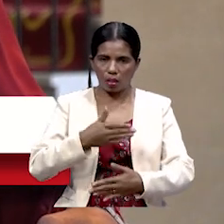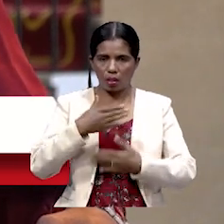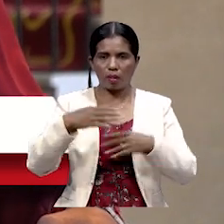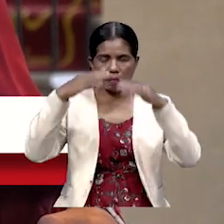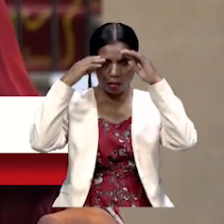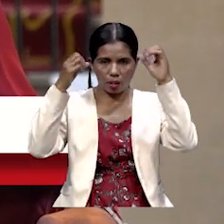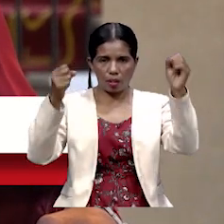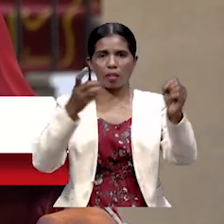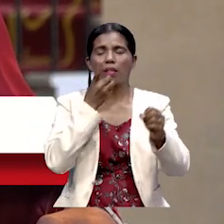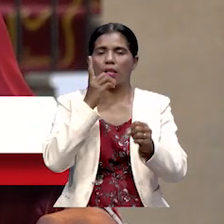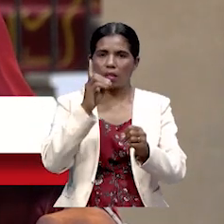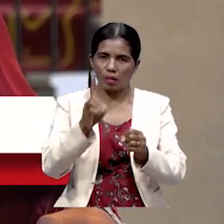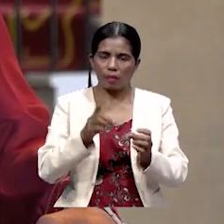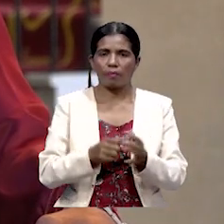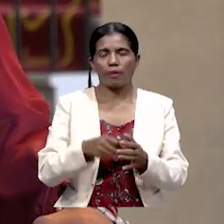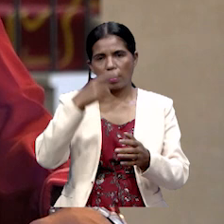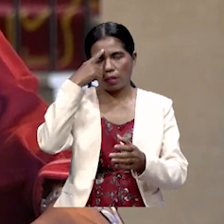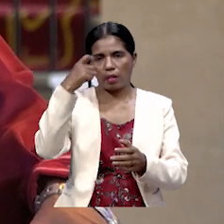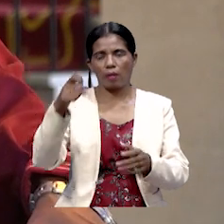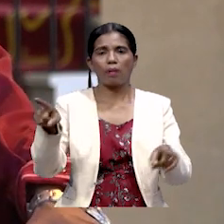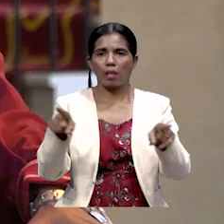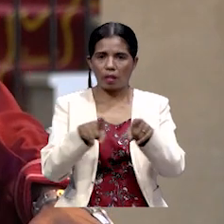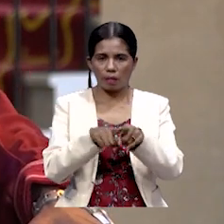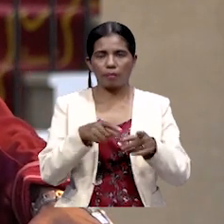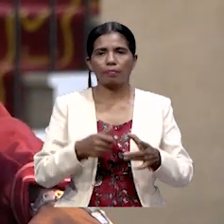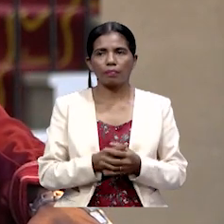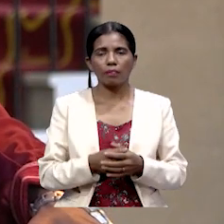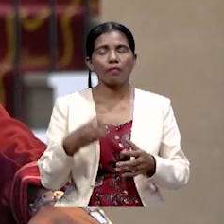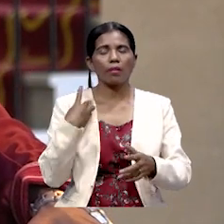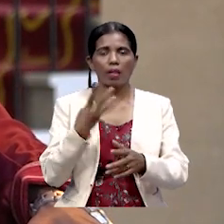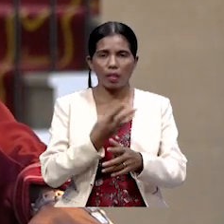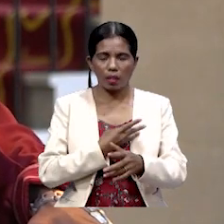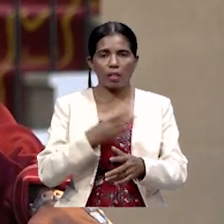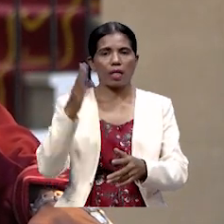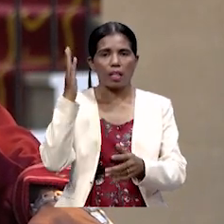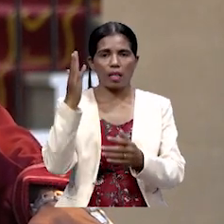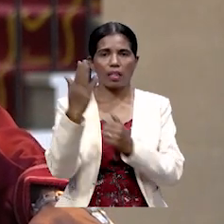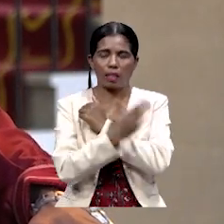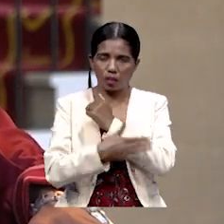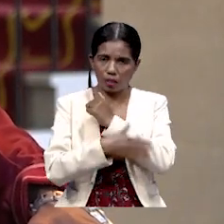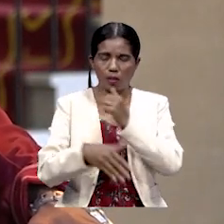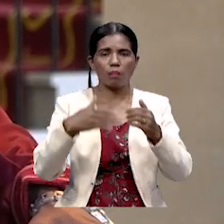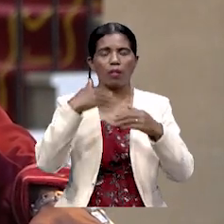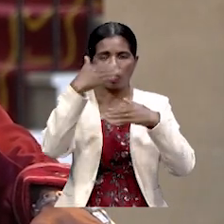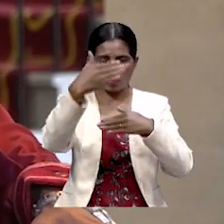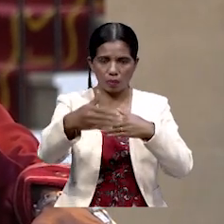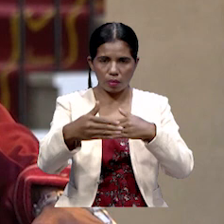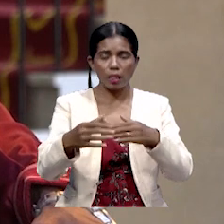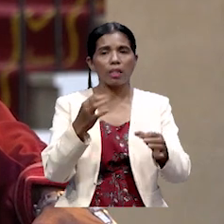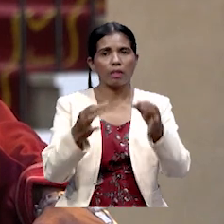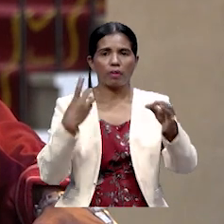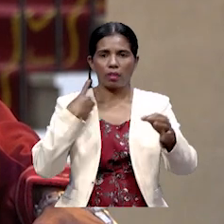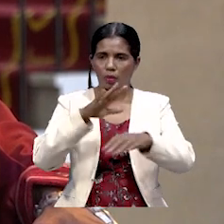Presidente. Também nessa matéria, eu tenho a nação sobre o índice e tenho outro, ao esforço bom,